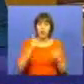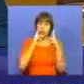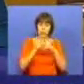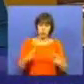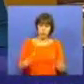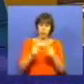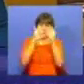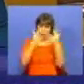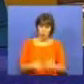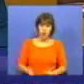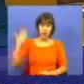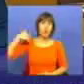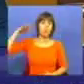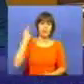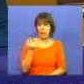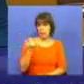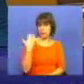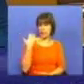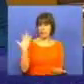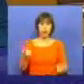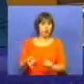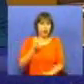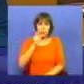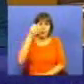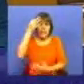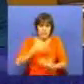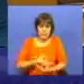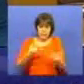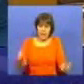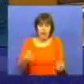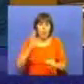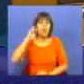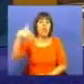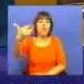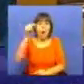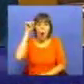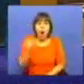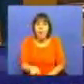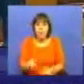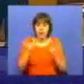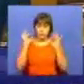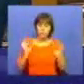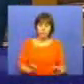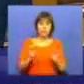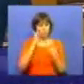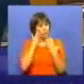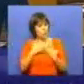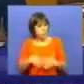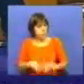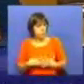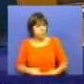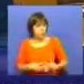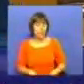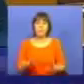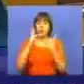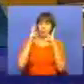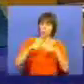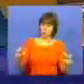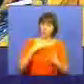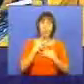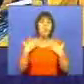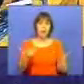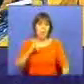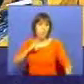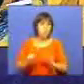Descobrimos que as contas do passado recente não estão certas e que as do futuro imediato são muitíssimo duvidosas. Descobrimos que o